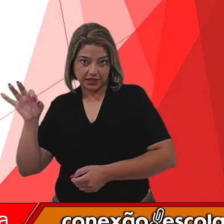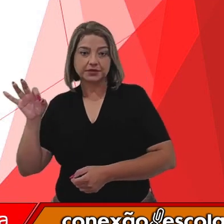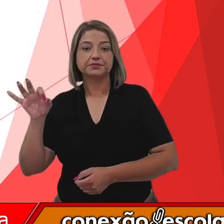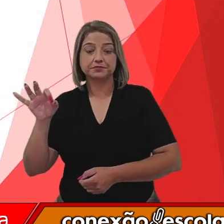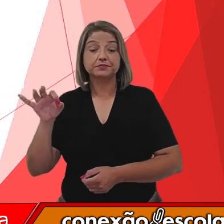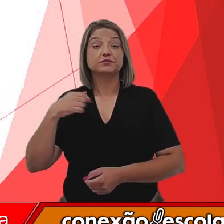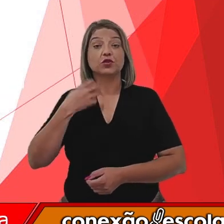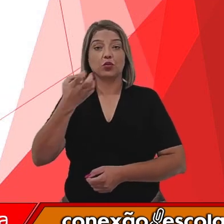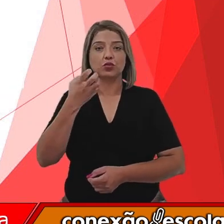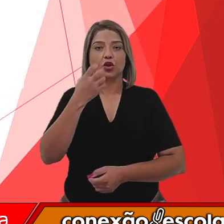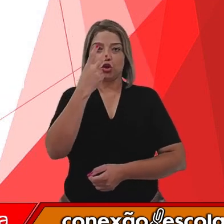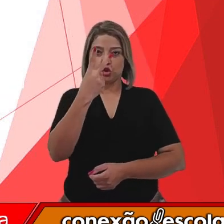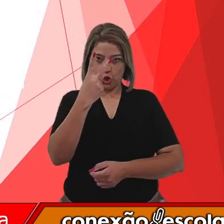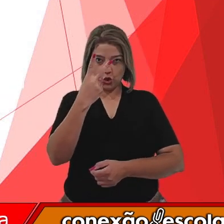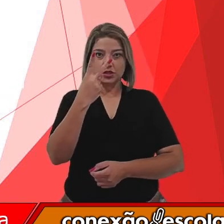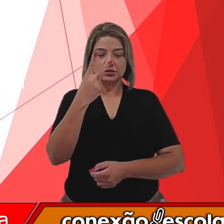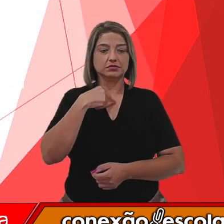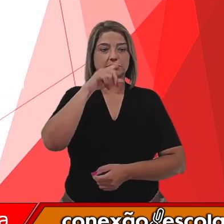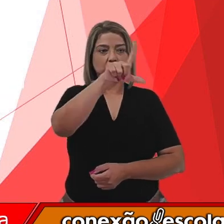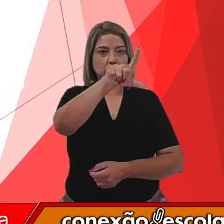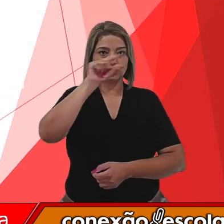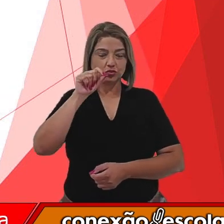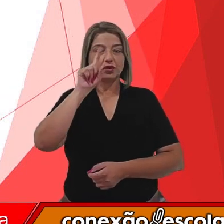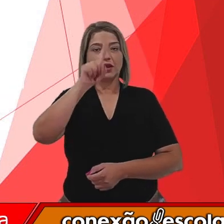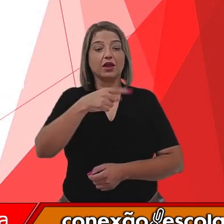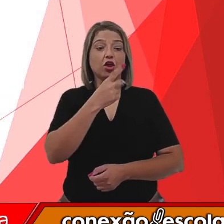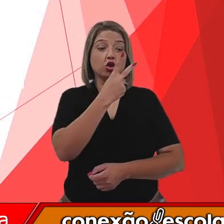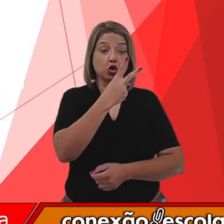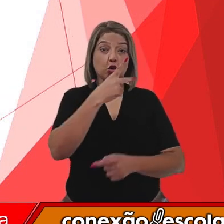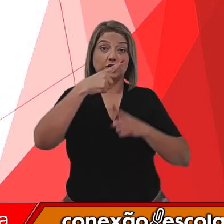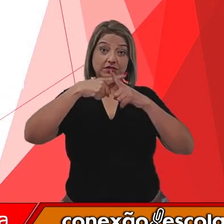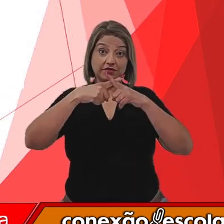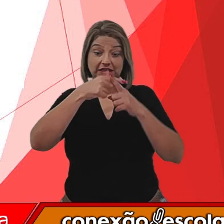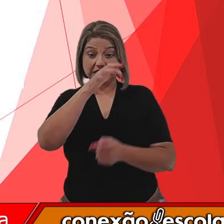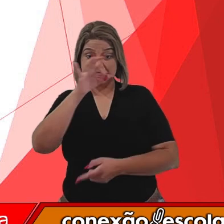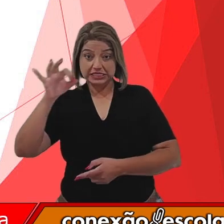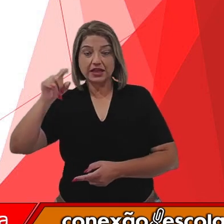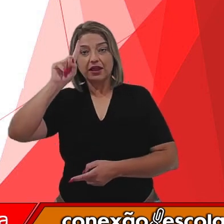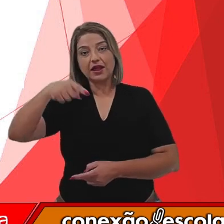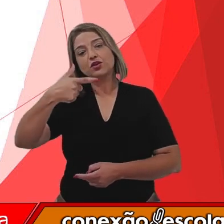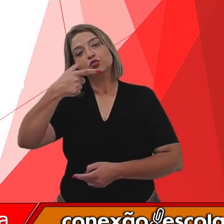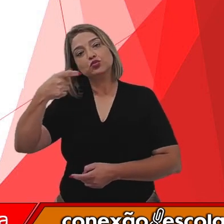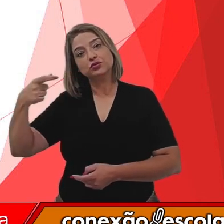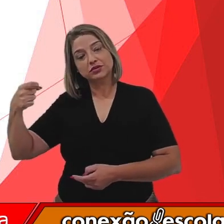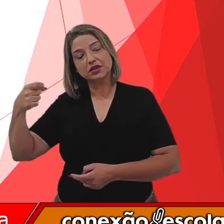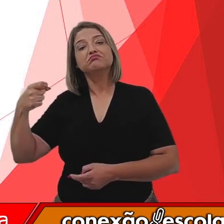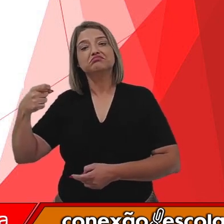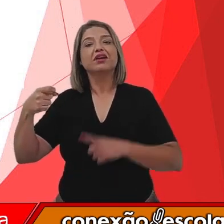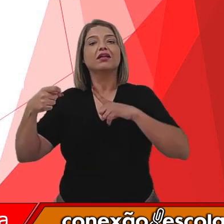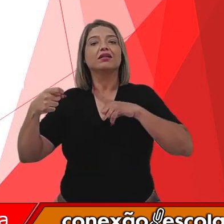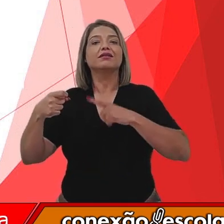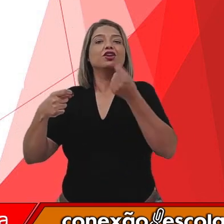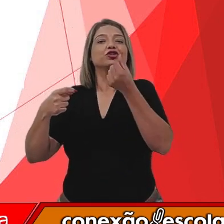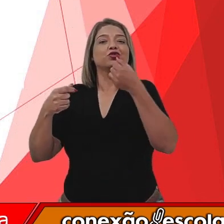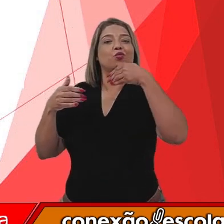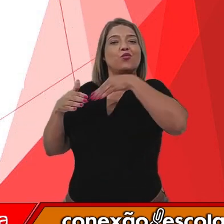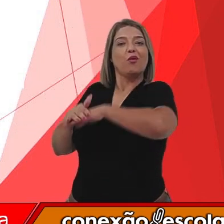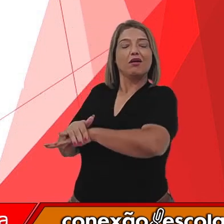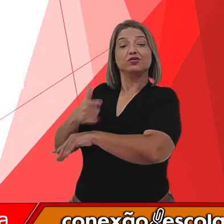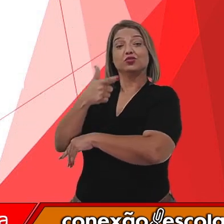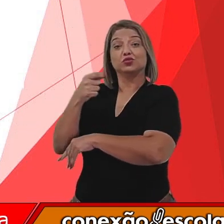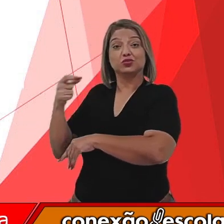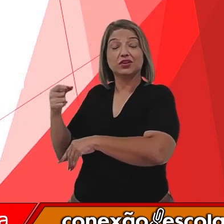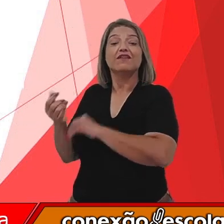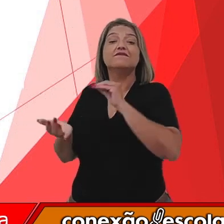duas partes, 2 vezes 100, 200. Então, o Hélio tem apenas R$200 e necessita